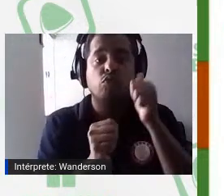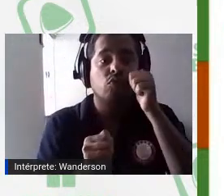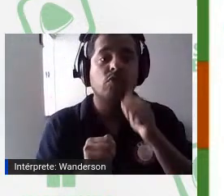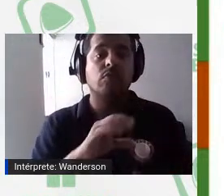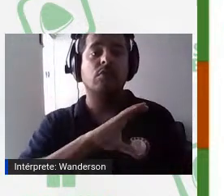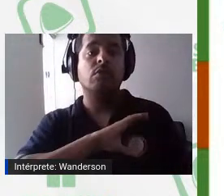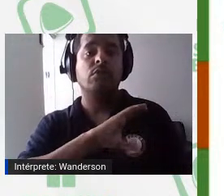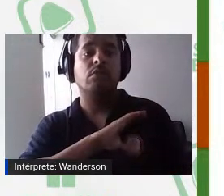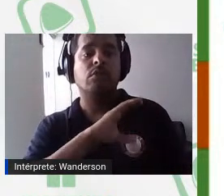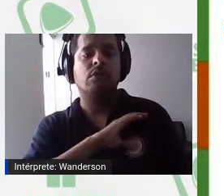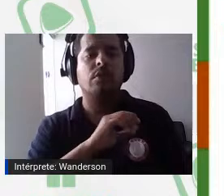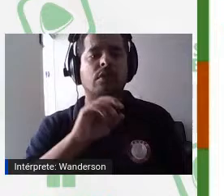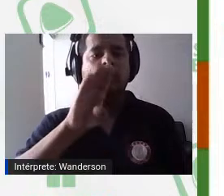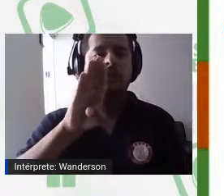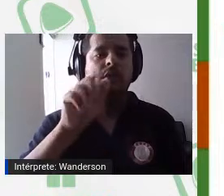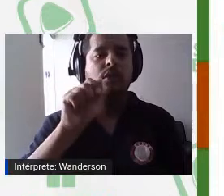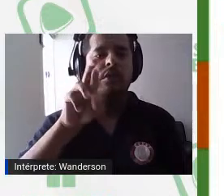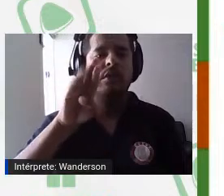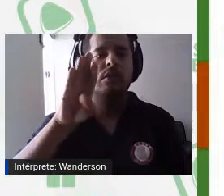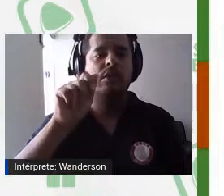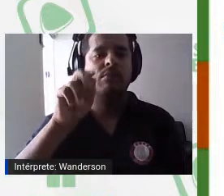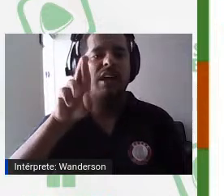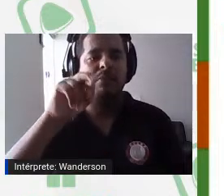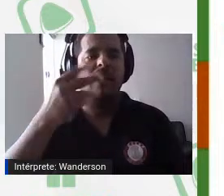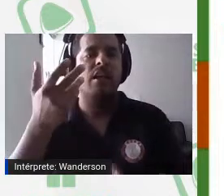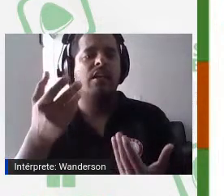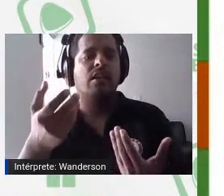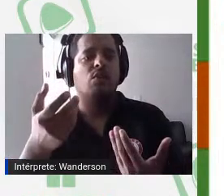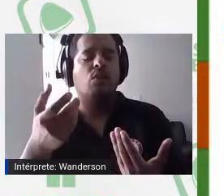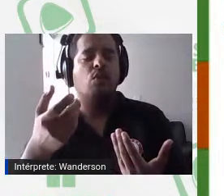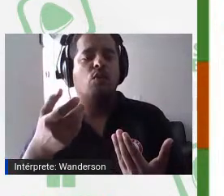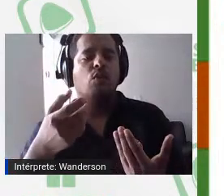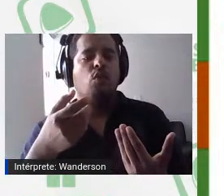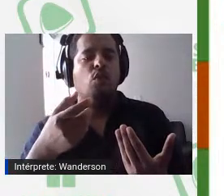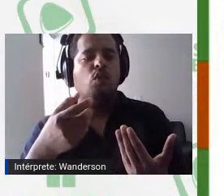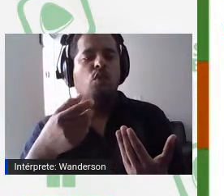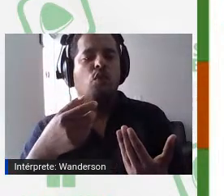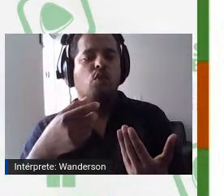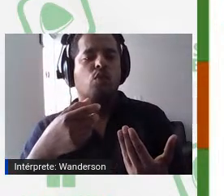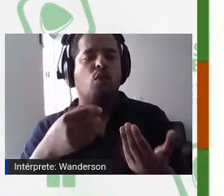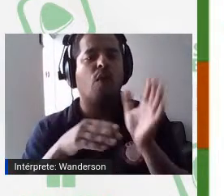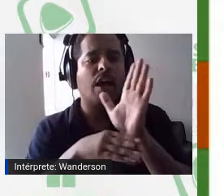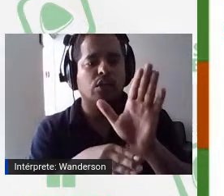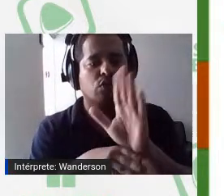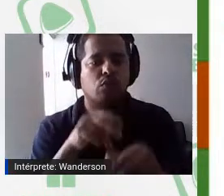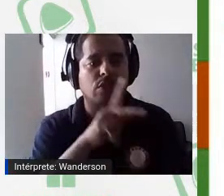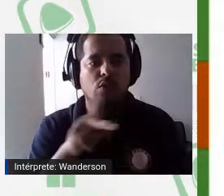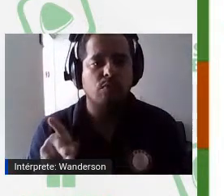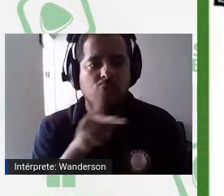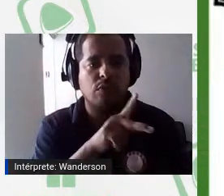sob orientação do professor Dr. Celso Eduardo Brito e o preceptor mestre Gilo Marquezinho.